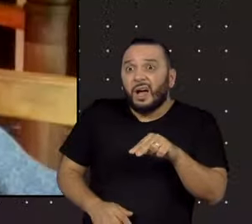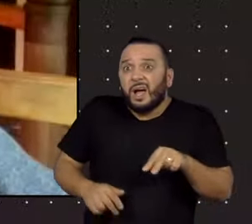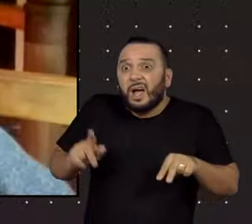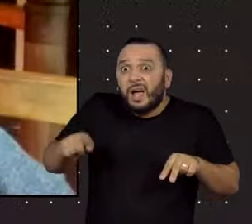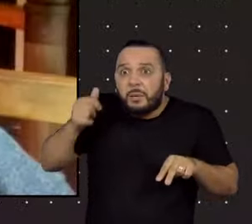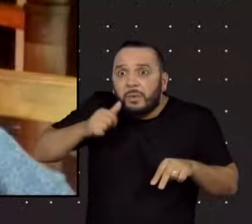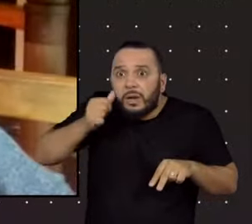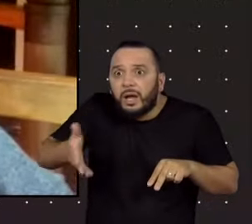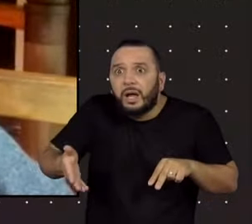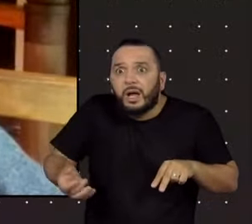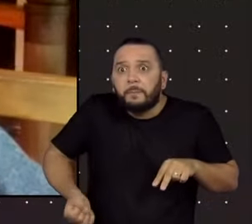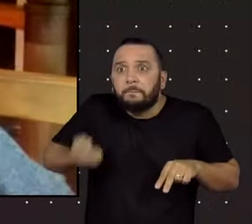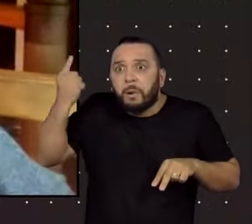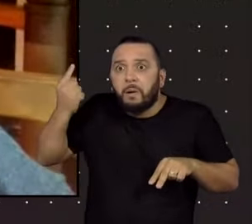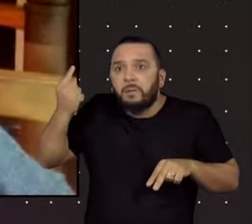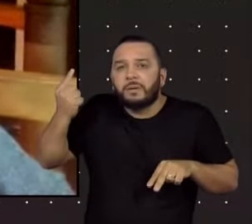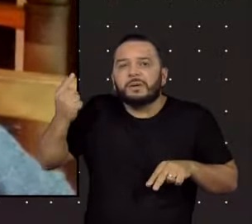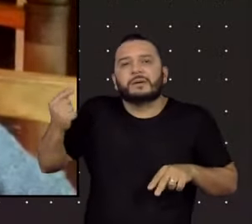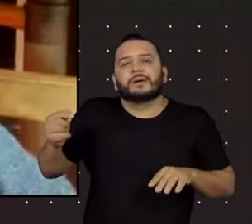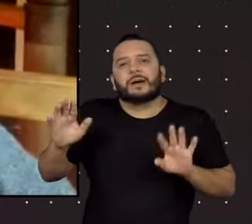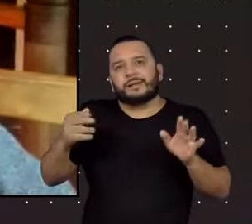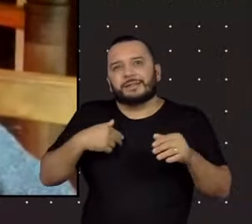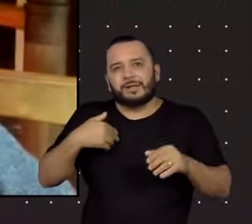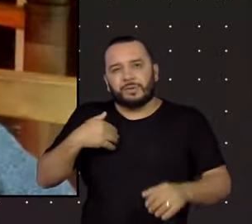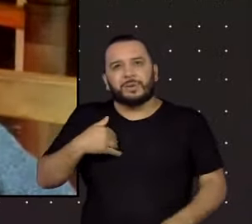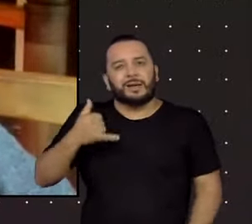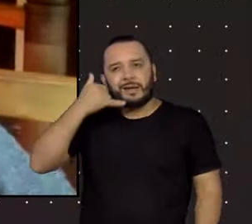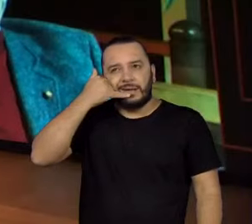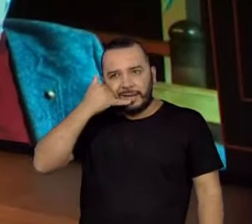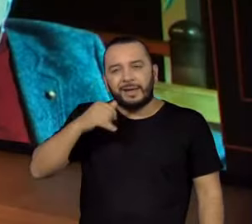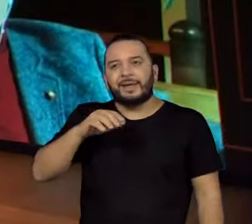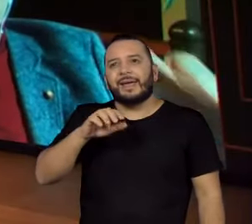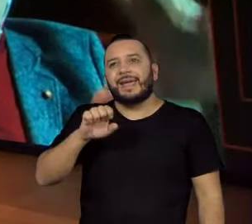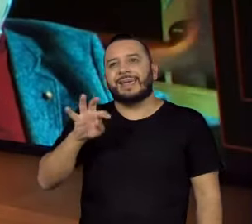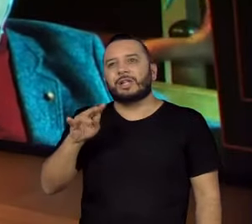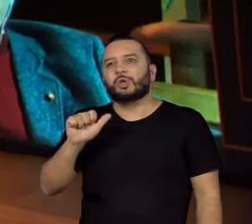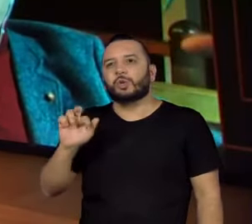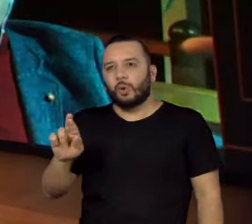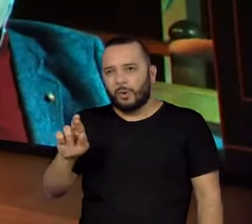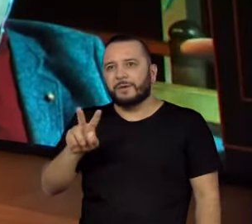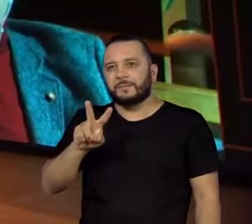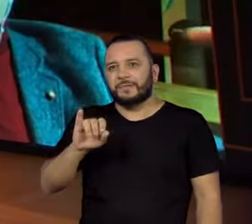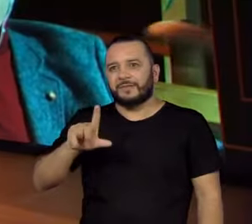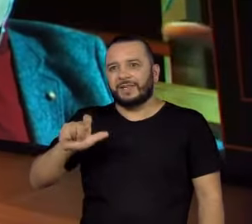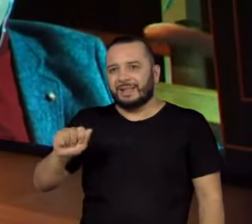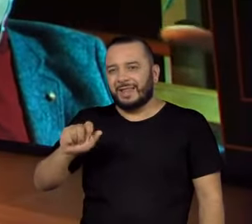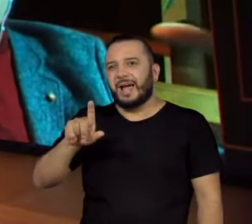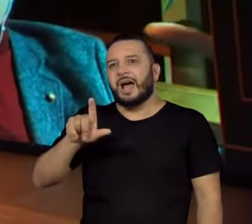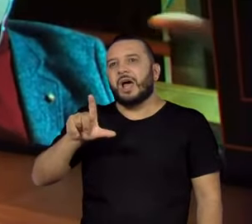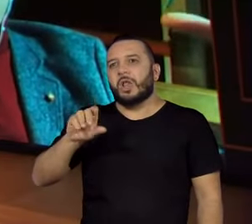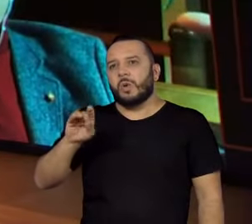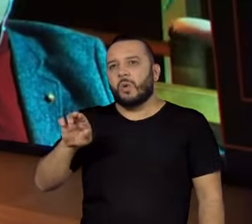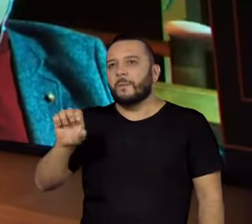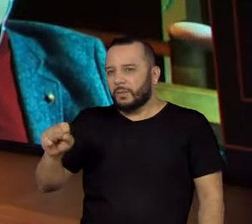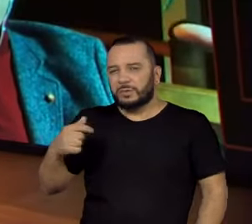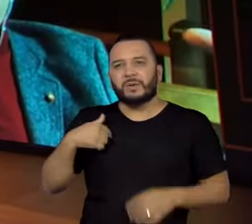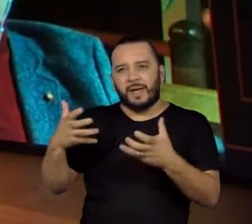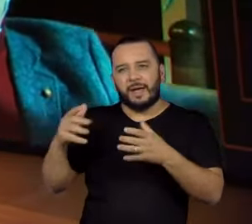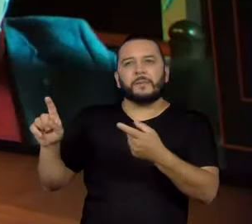né? Aí eu puxei o carro e falei: alô, Heitor Villa-Lobos. Peguei um trecho bem